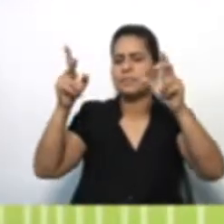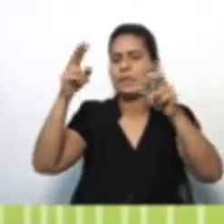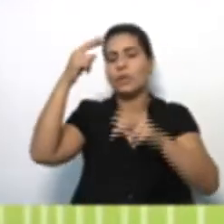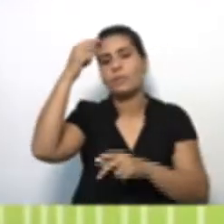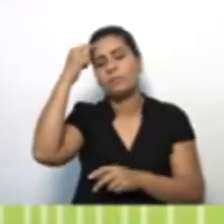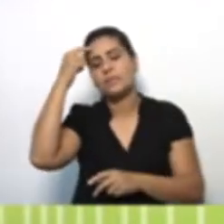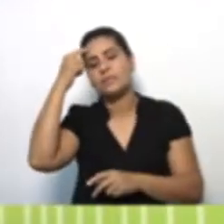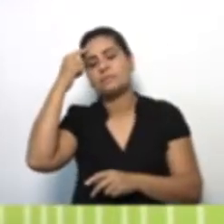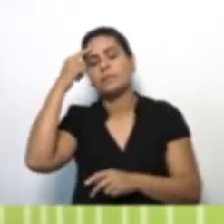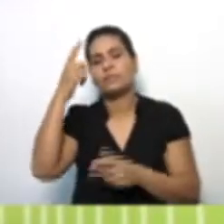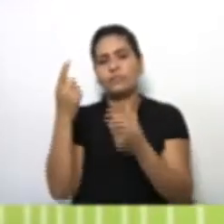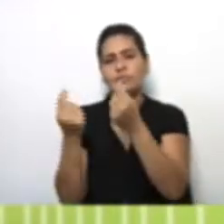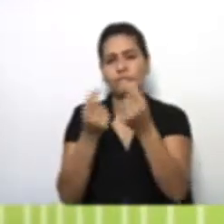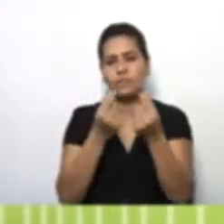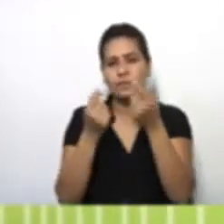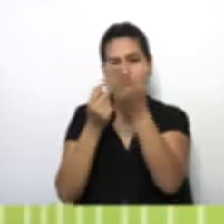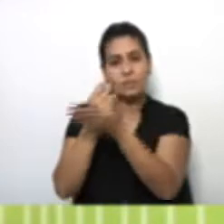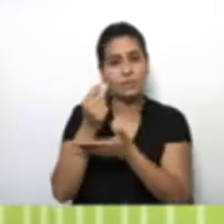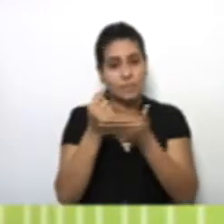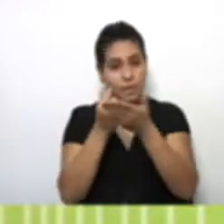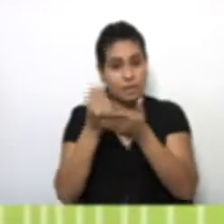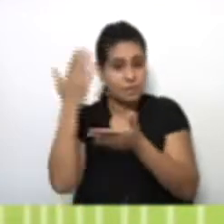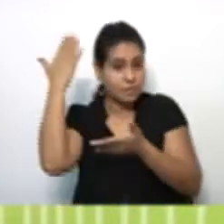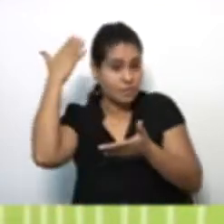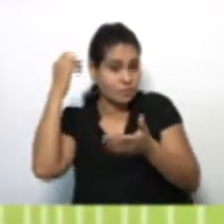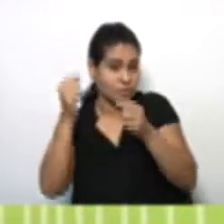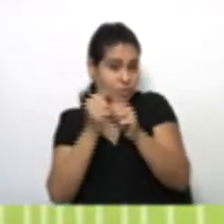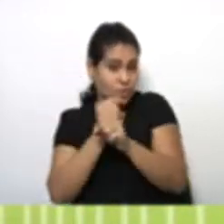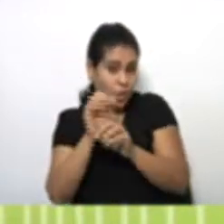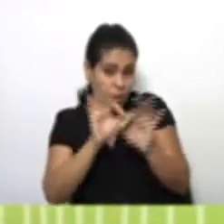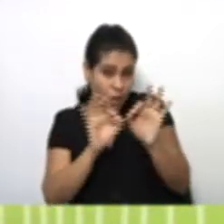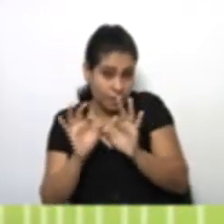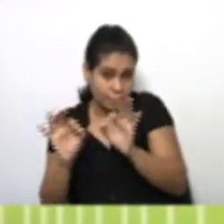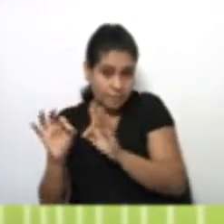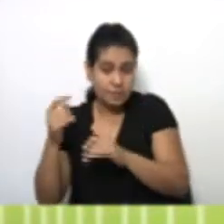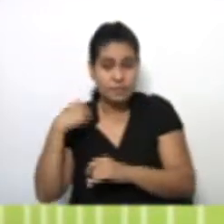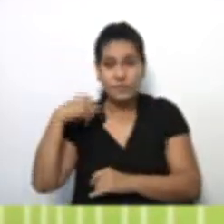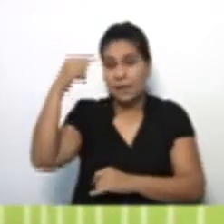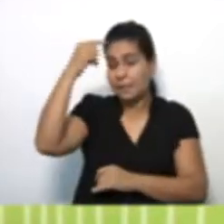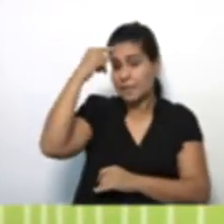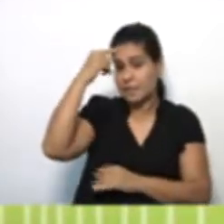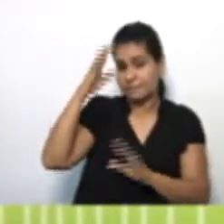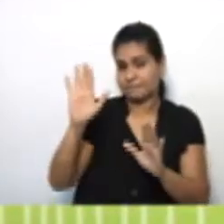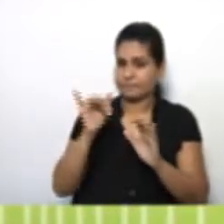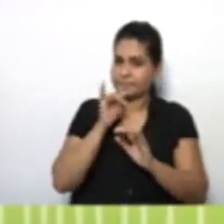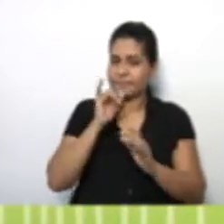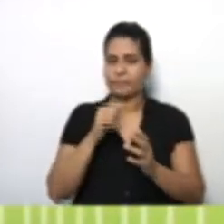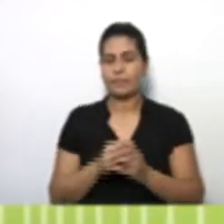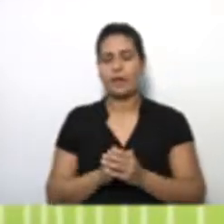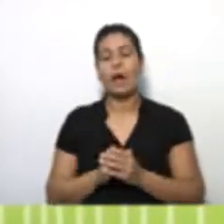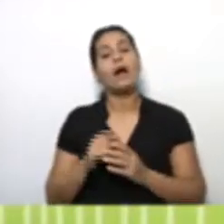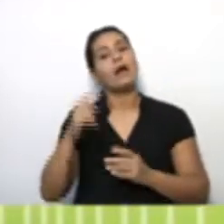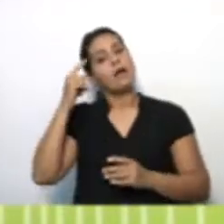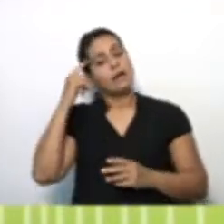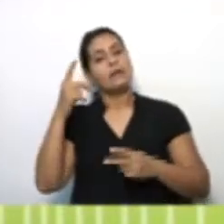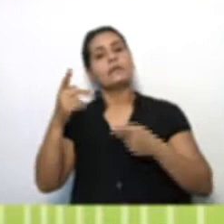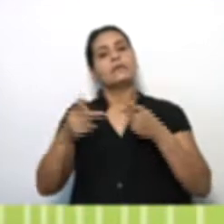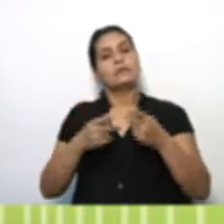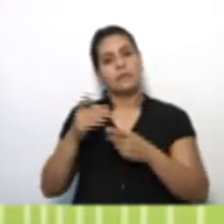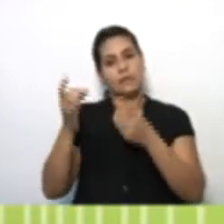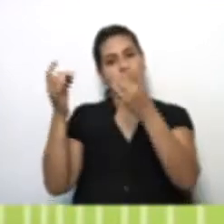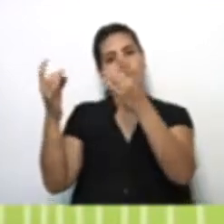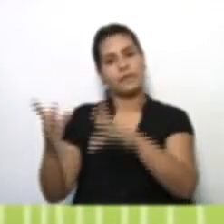pensamento financeiro básico, as organizações antigamente, elas tinham muito aquela situação de pensar o seguinte: planejei vender